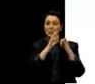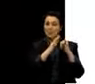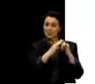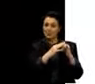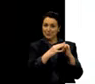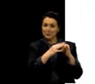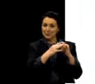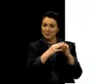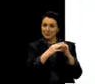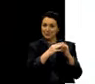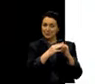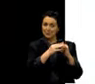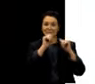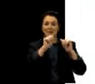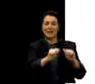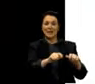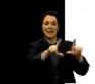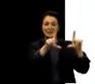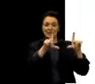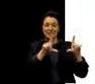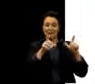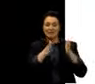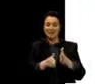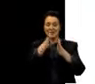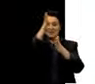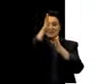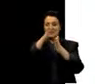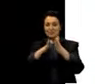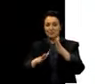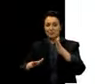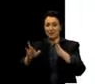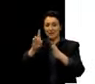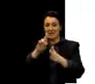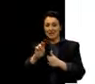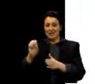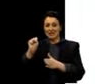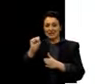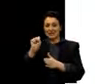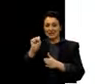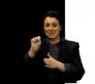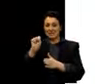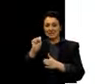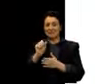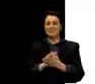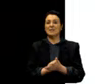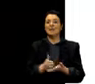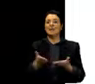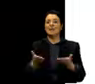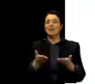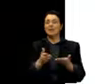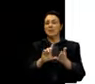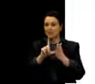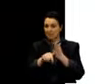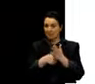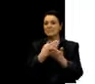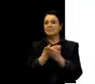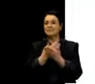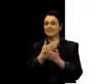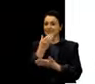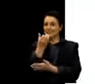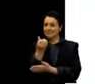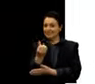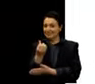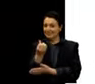YouTube TV Seduc RS. Então, a partir da aula 6, vamos ver